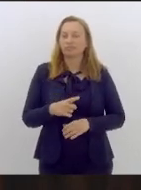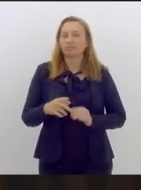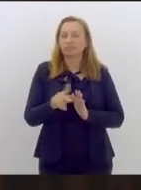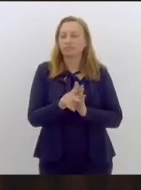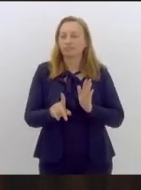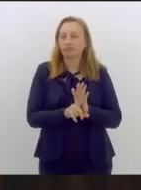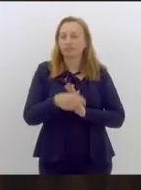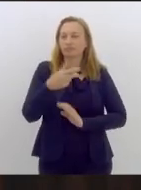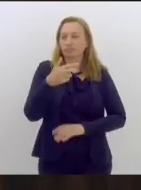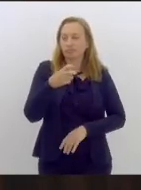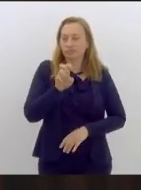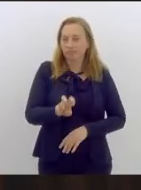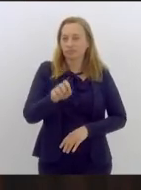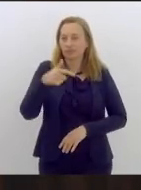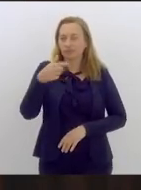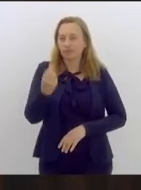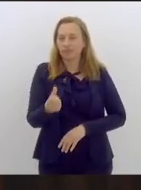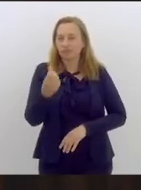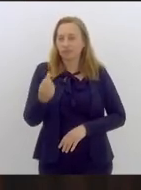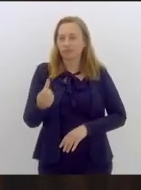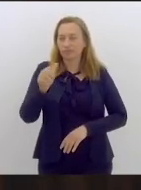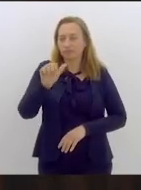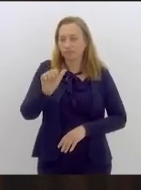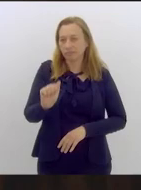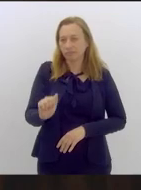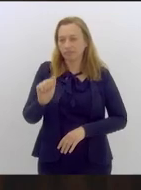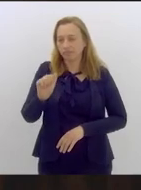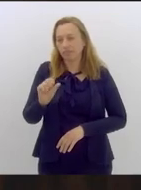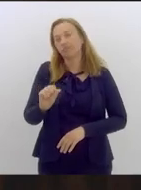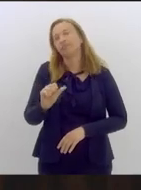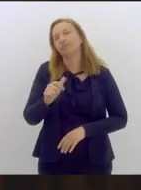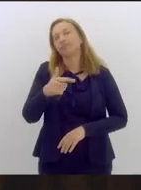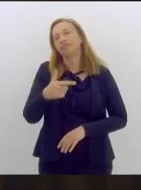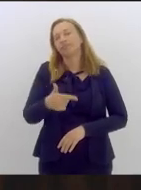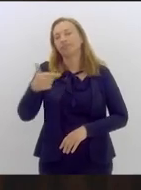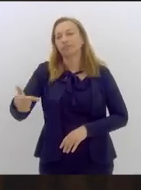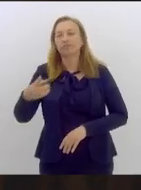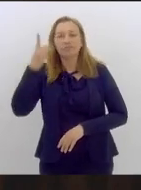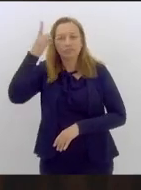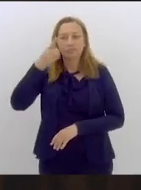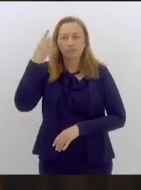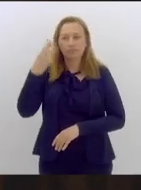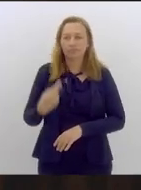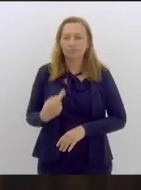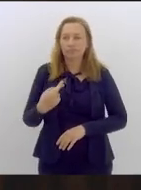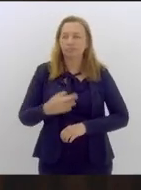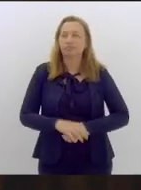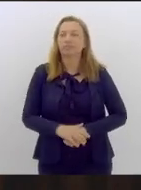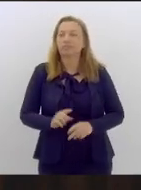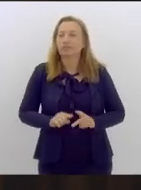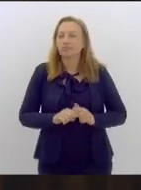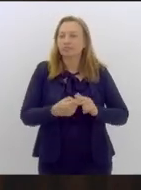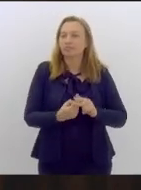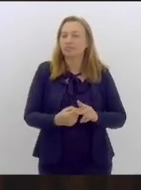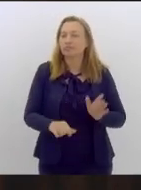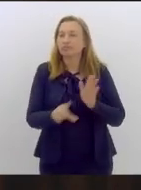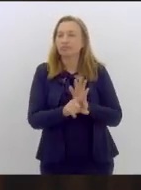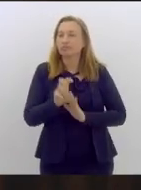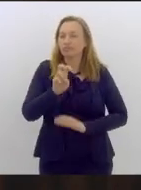projeto de lei 5669-A de 2022, de autoria da deputada Renata Souza, que altera a